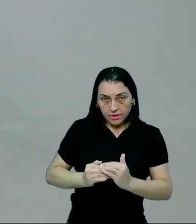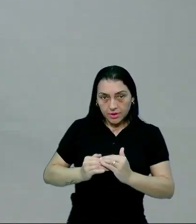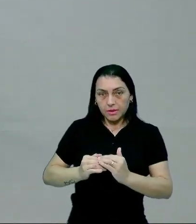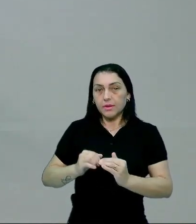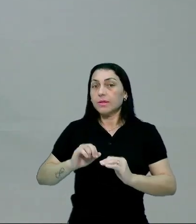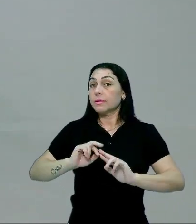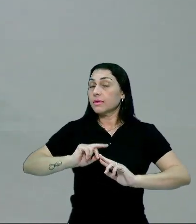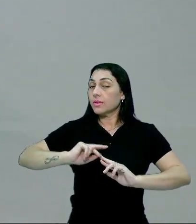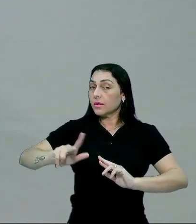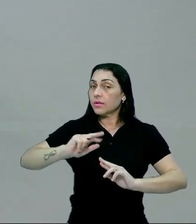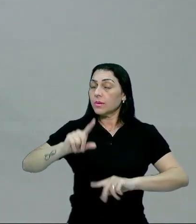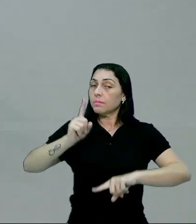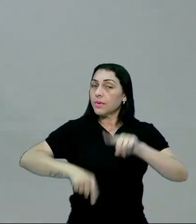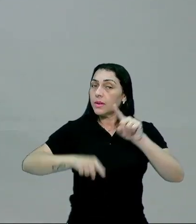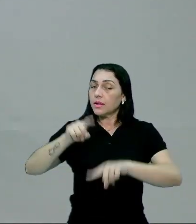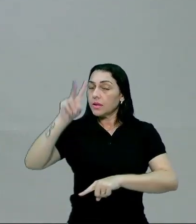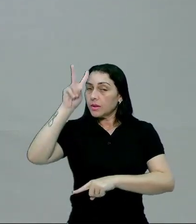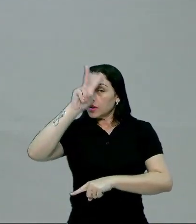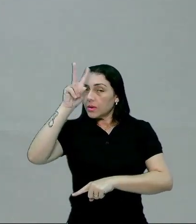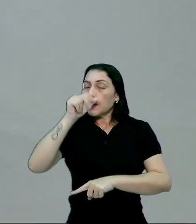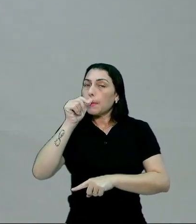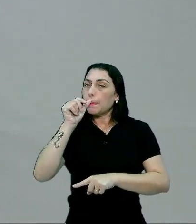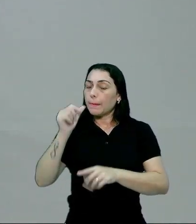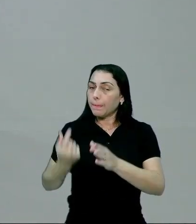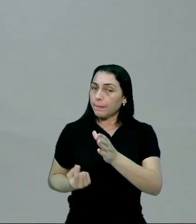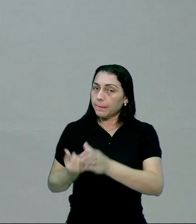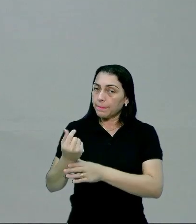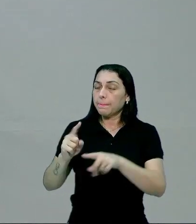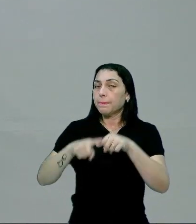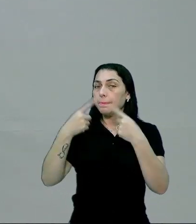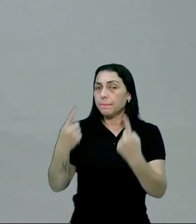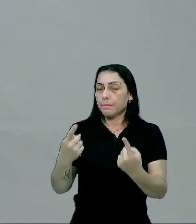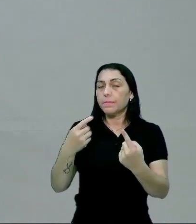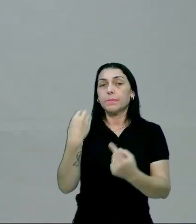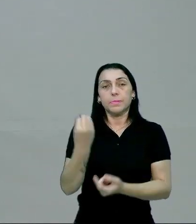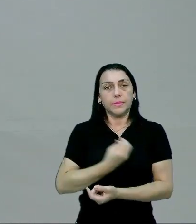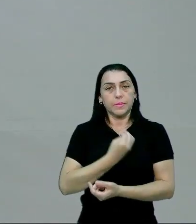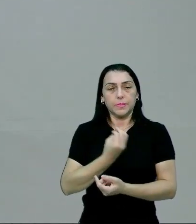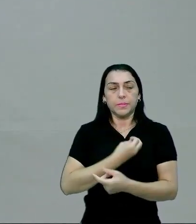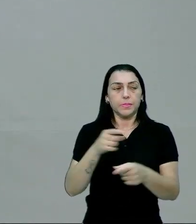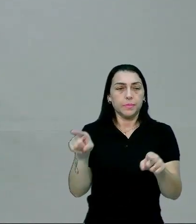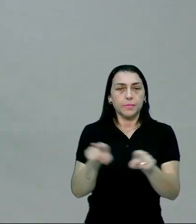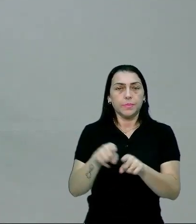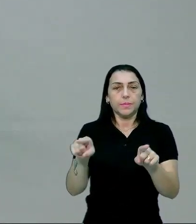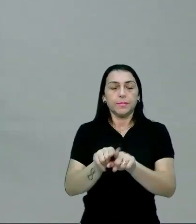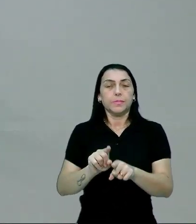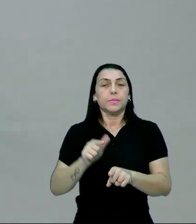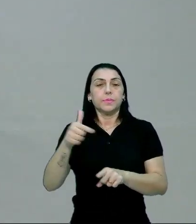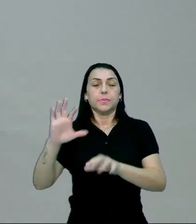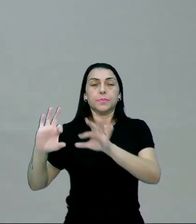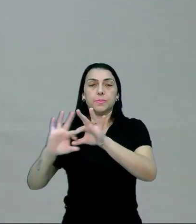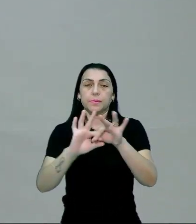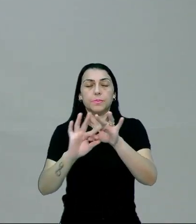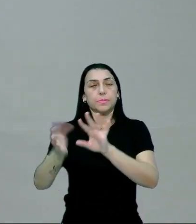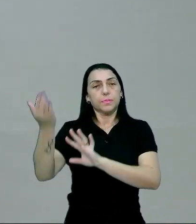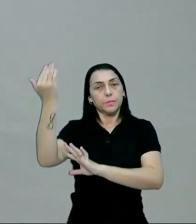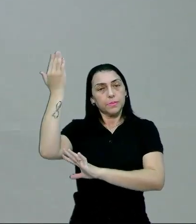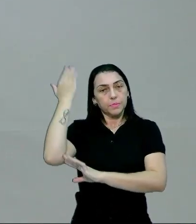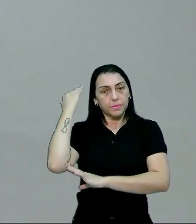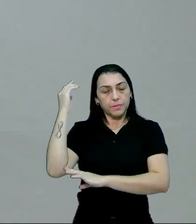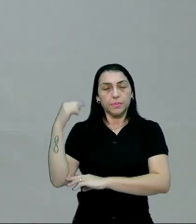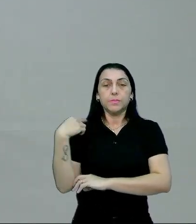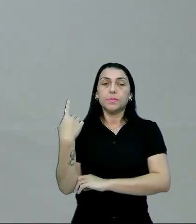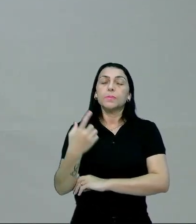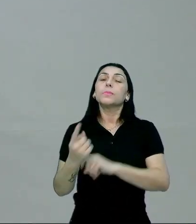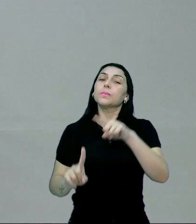do materialismo histórico enquanto capitalismo, mas presente também em outros contextos passados, em